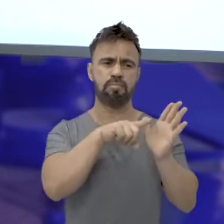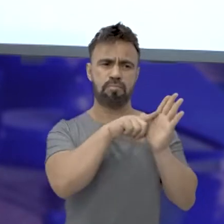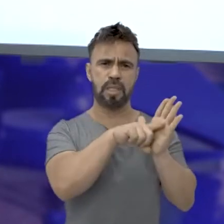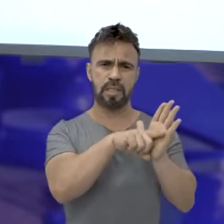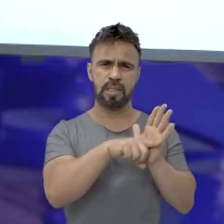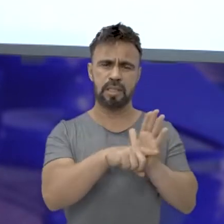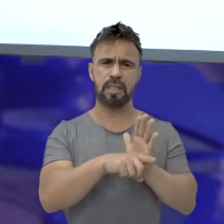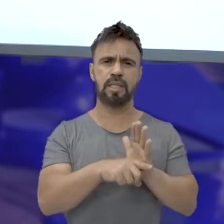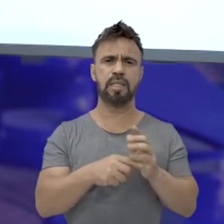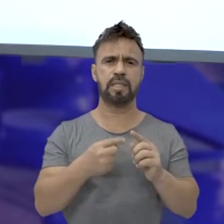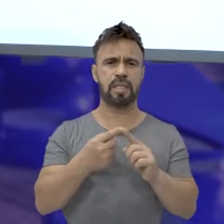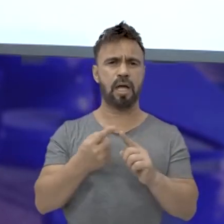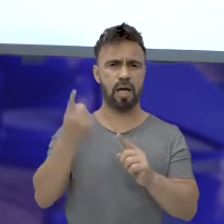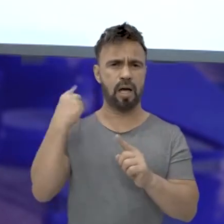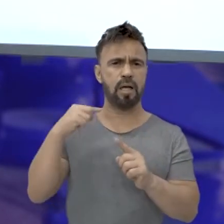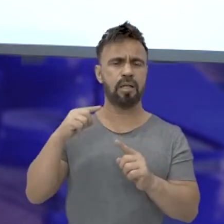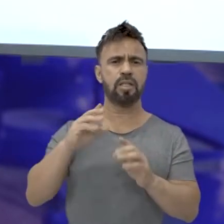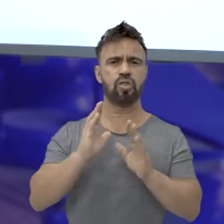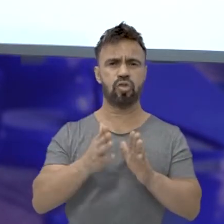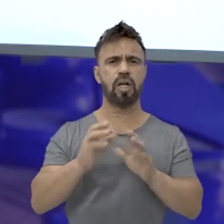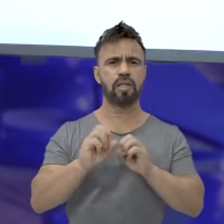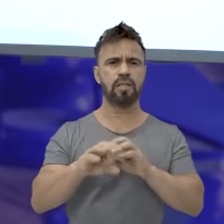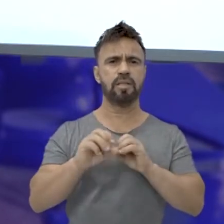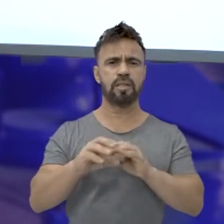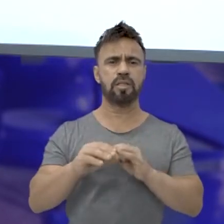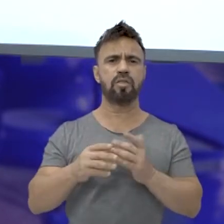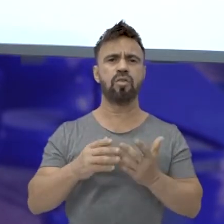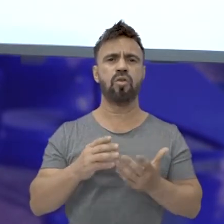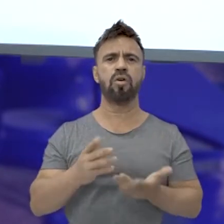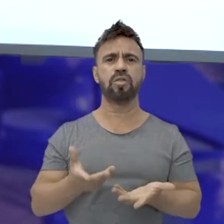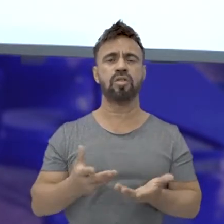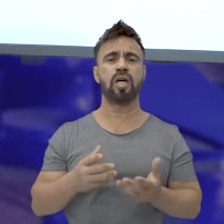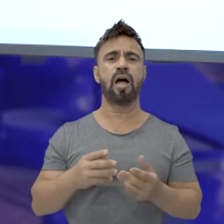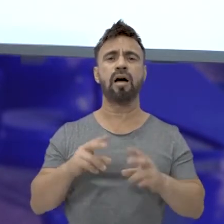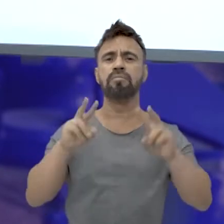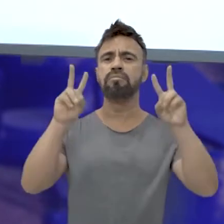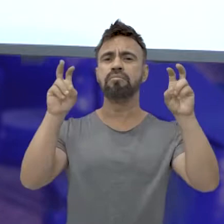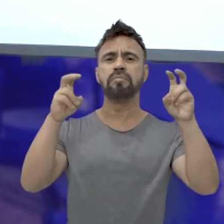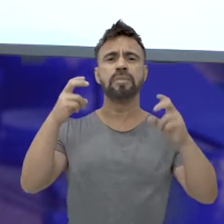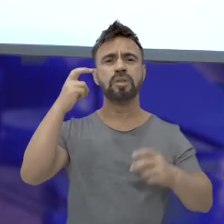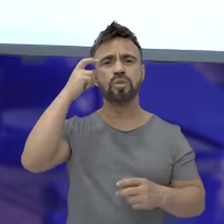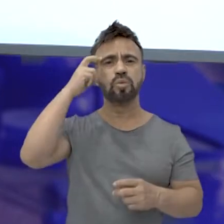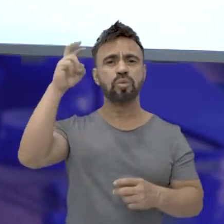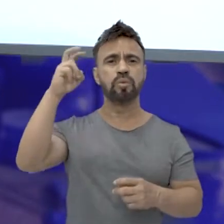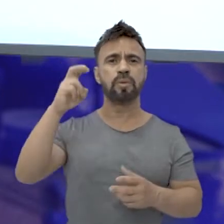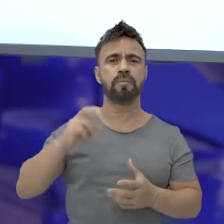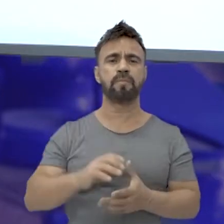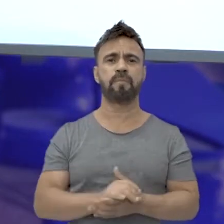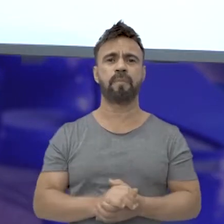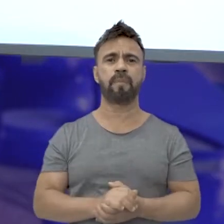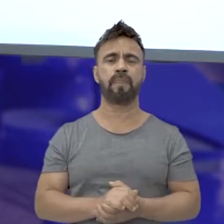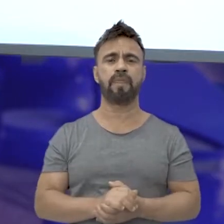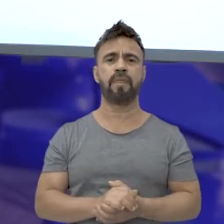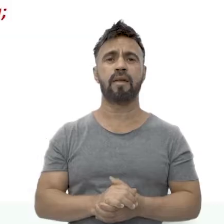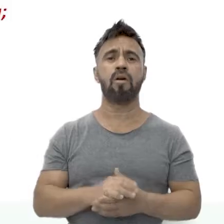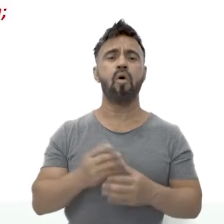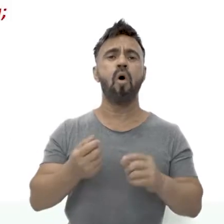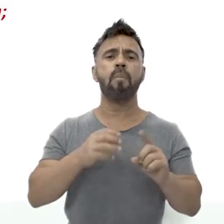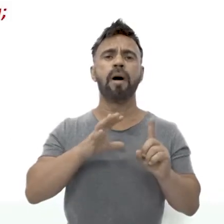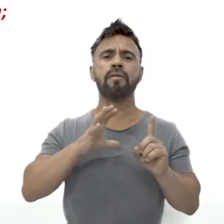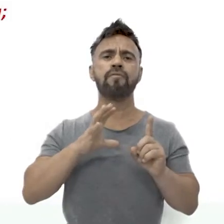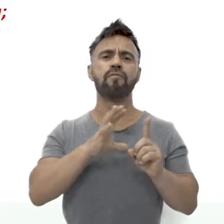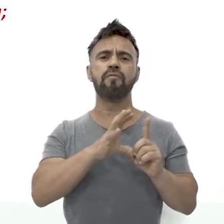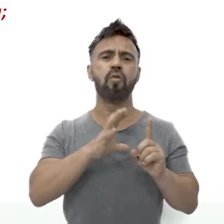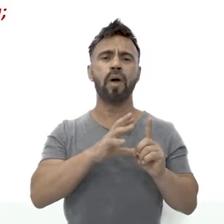uma das nossas aulas passadas, que foi justamente tratando a ideia de cultura. Que tipo de influência